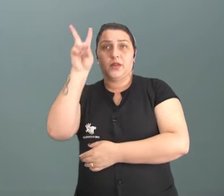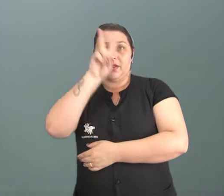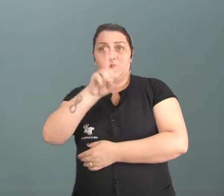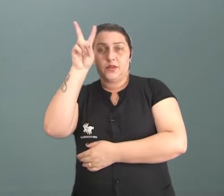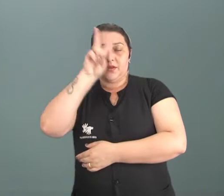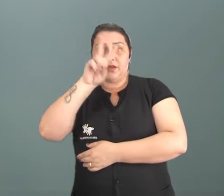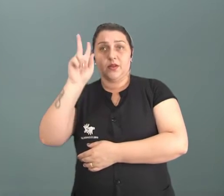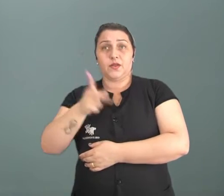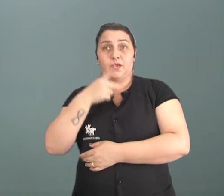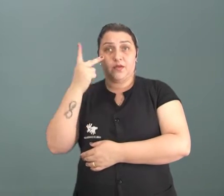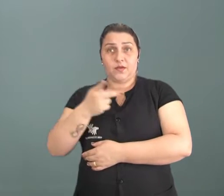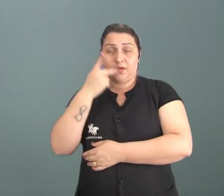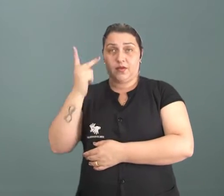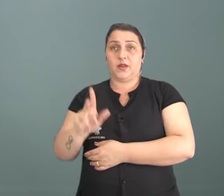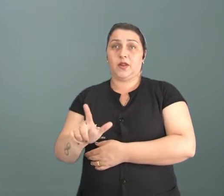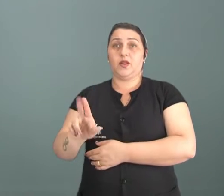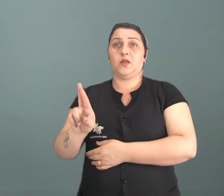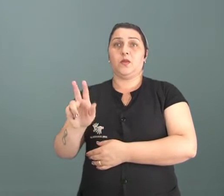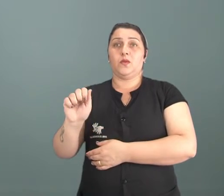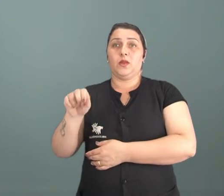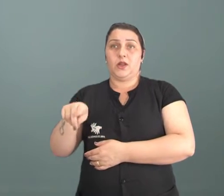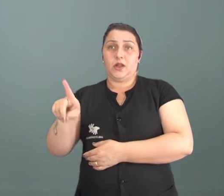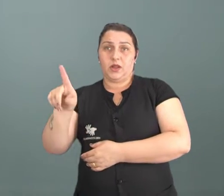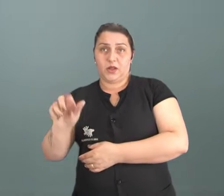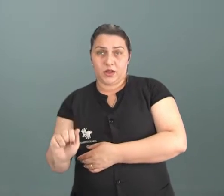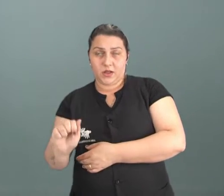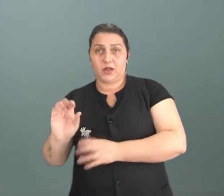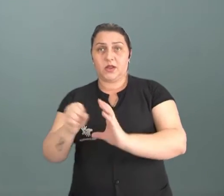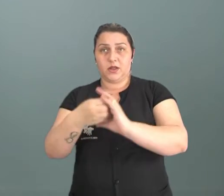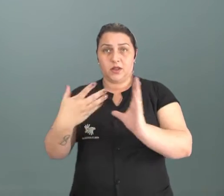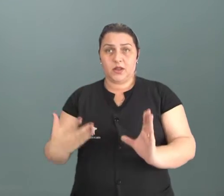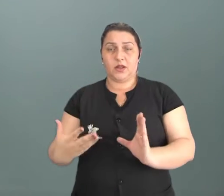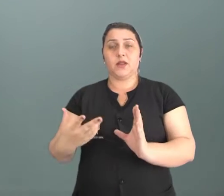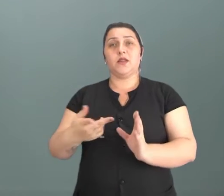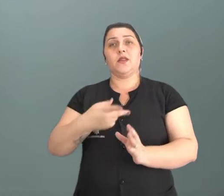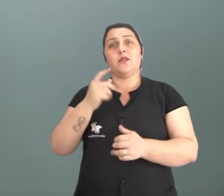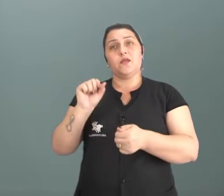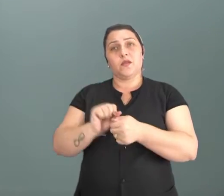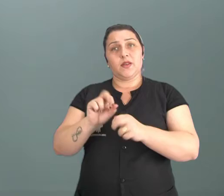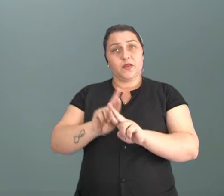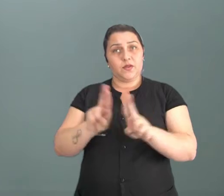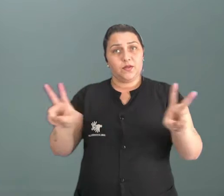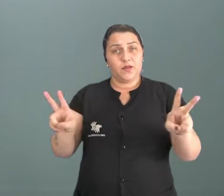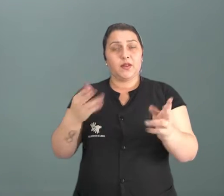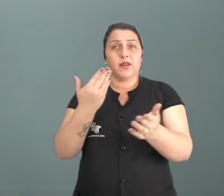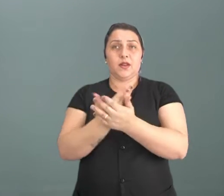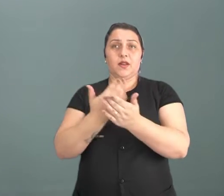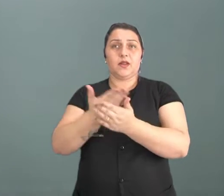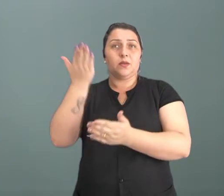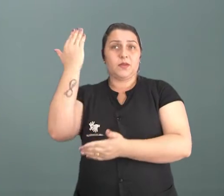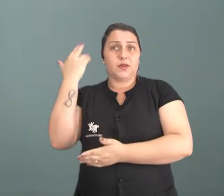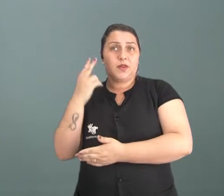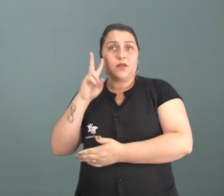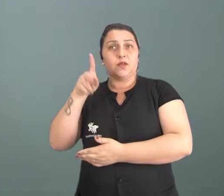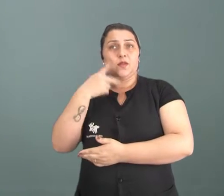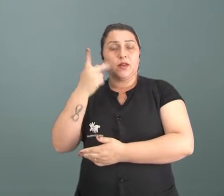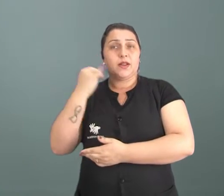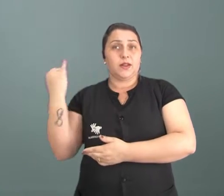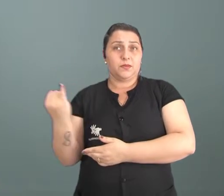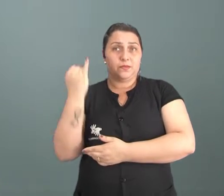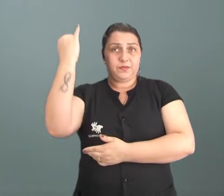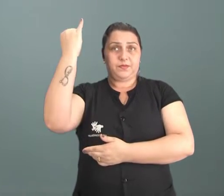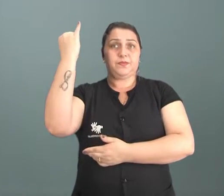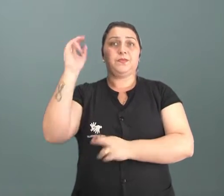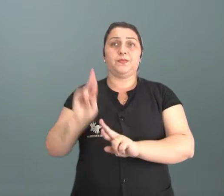tá? Que fala especificamente de Luanda e essas características que nos fazem diferente. Na aula passada eu até falei para vocês sobre a